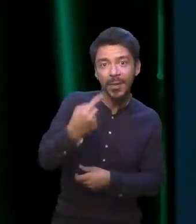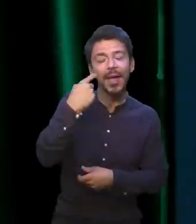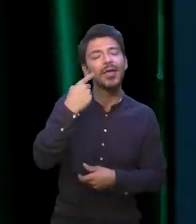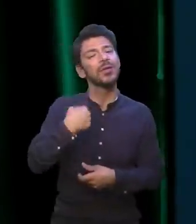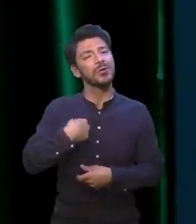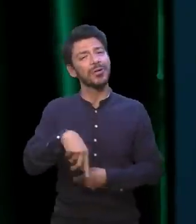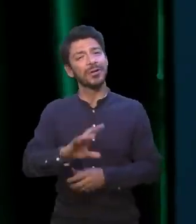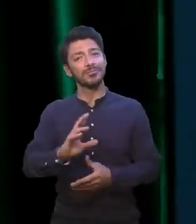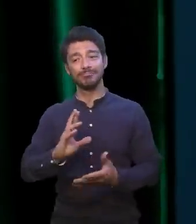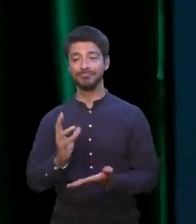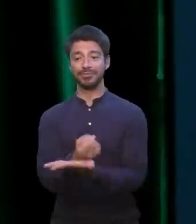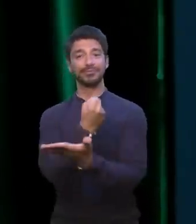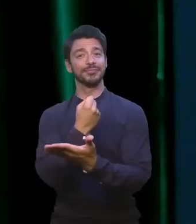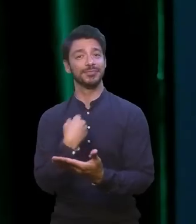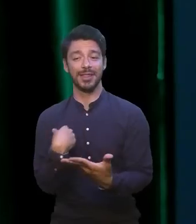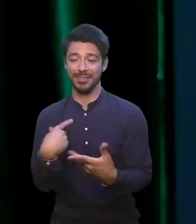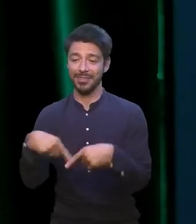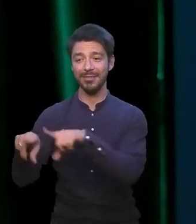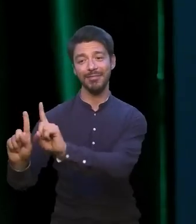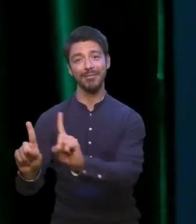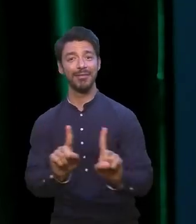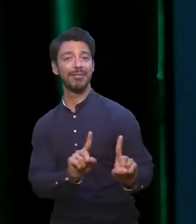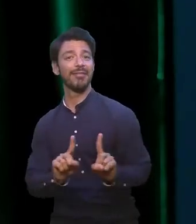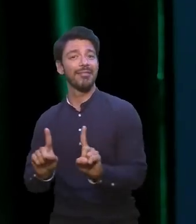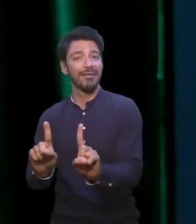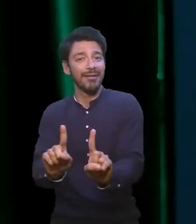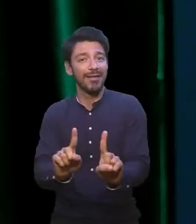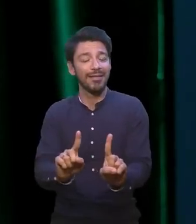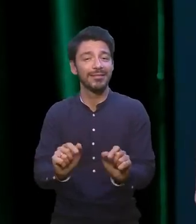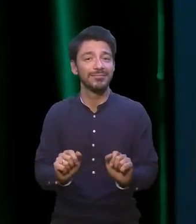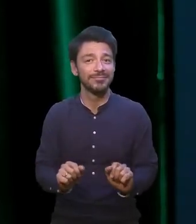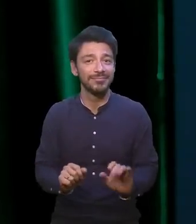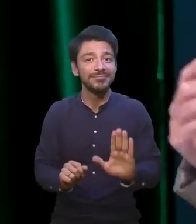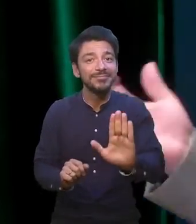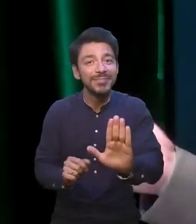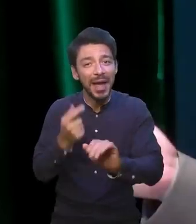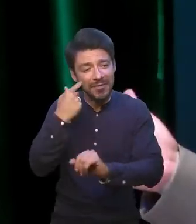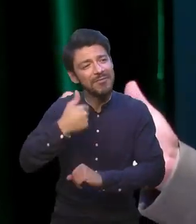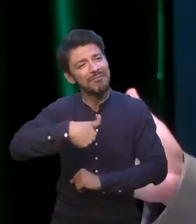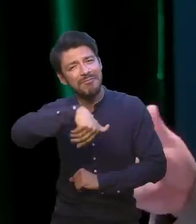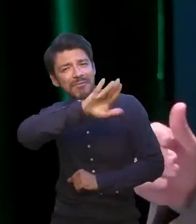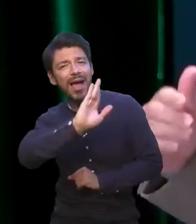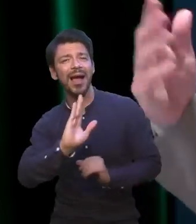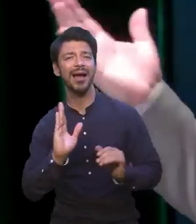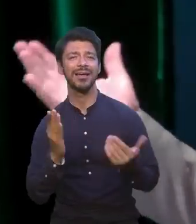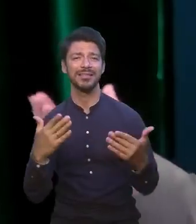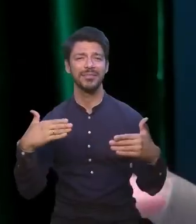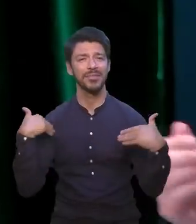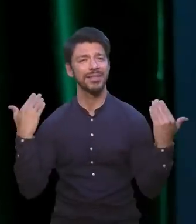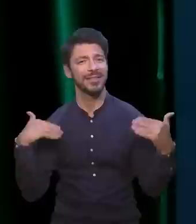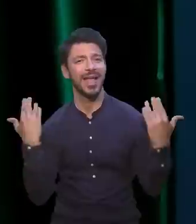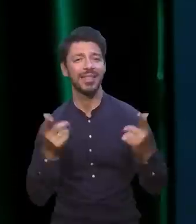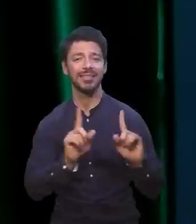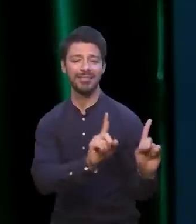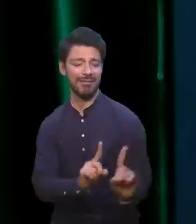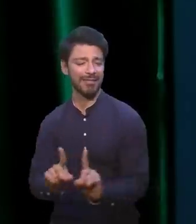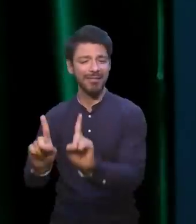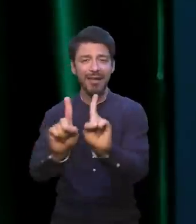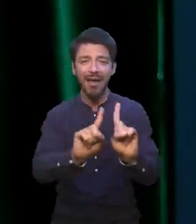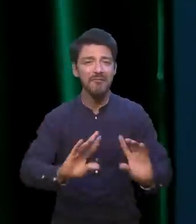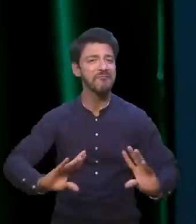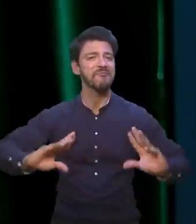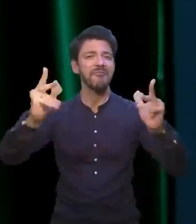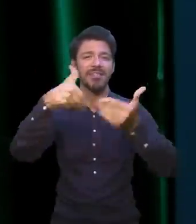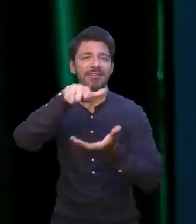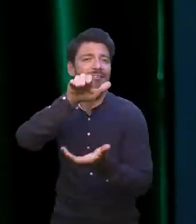dançando. E ele fez esse trocadilho e falou, vamos. Então, às vezes, sair para dançar, sair, vamos numa festa de casamento, vamos. Mas